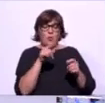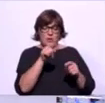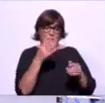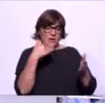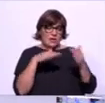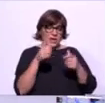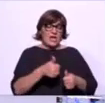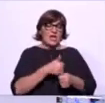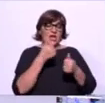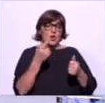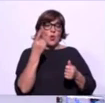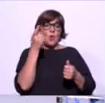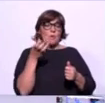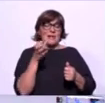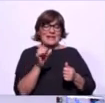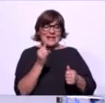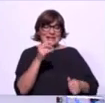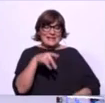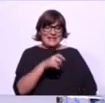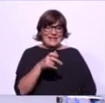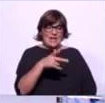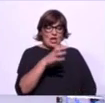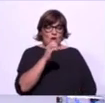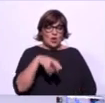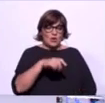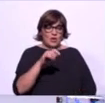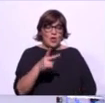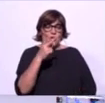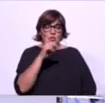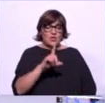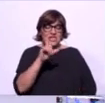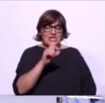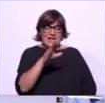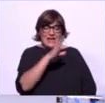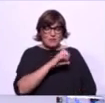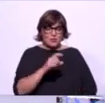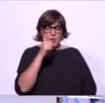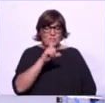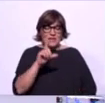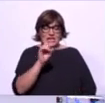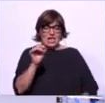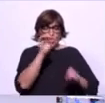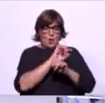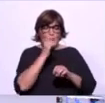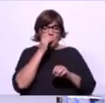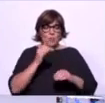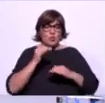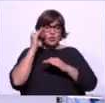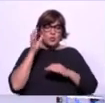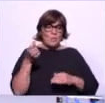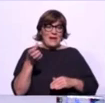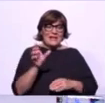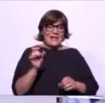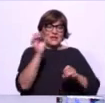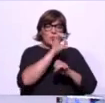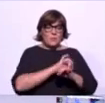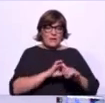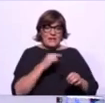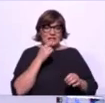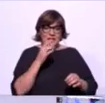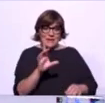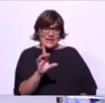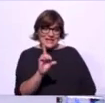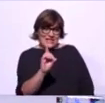altura ganhou uma taça intercontinental, 2 Ligas dos Campeões, uma Liga Europa e uma Supertaça Europeia. Estamos a falar em